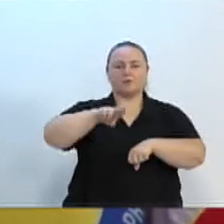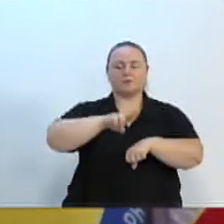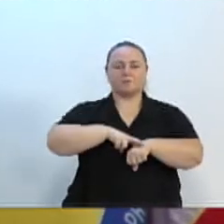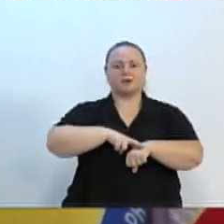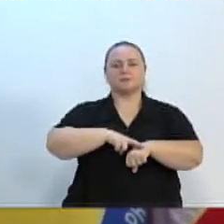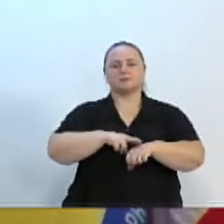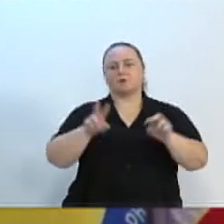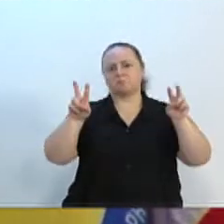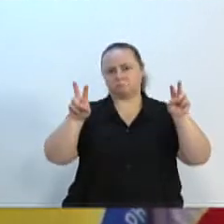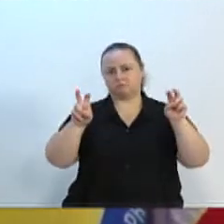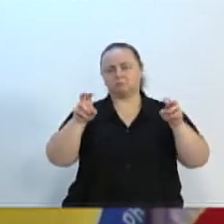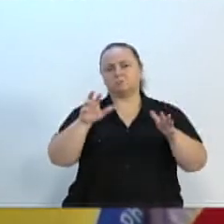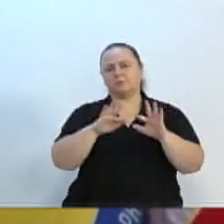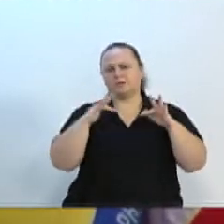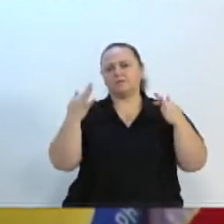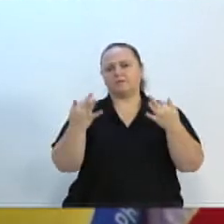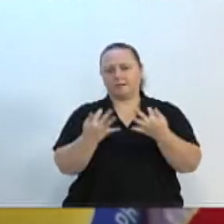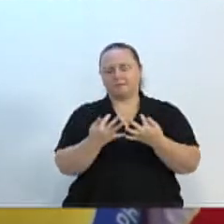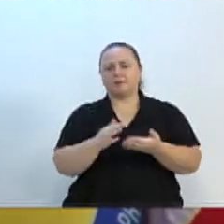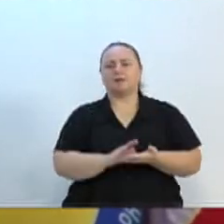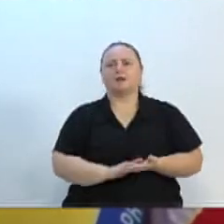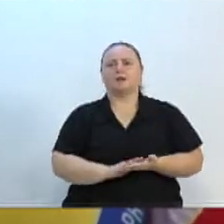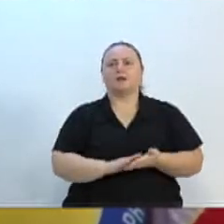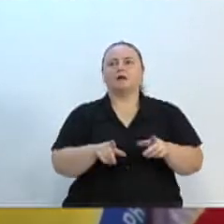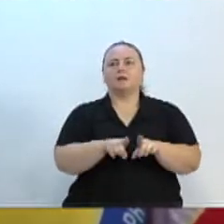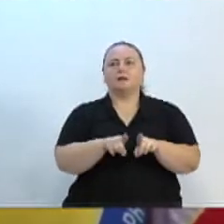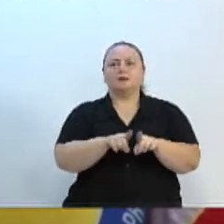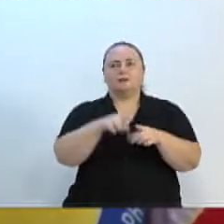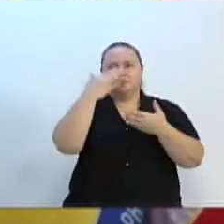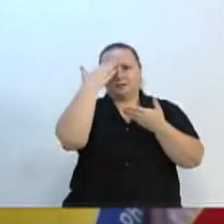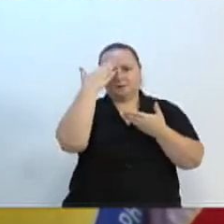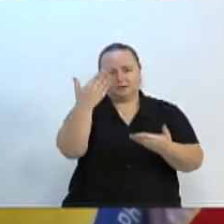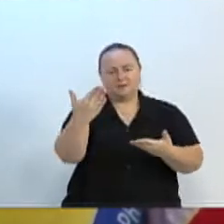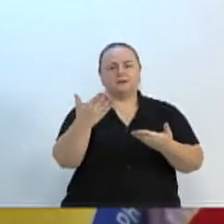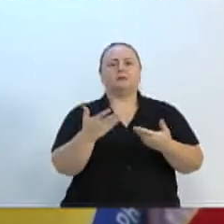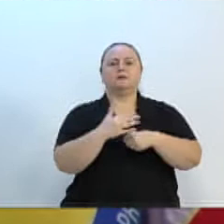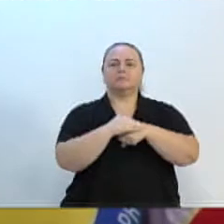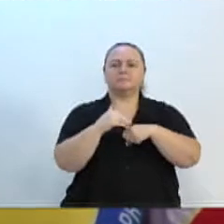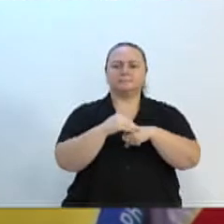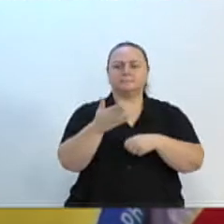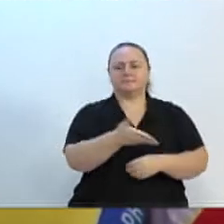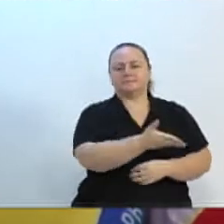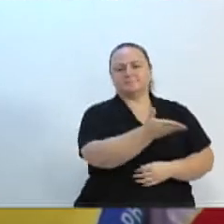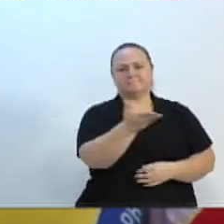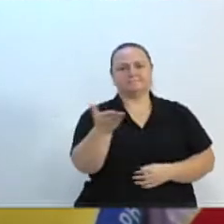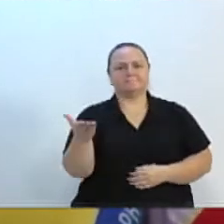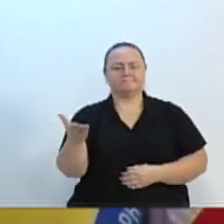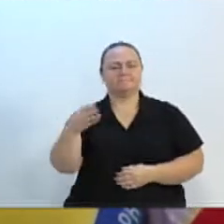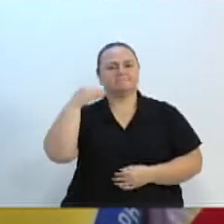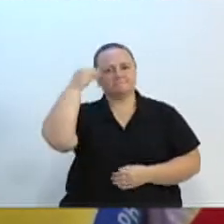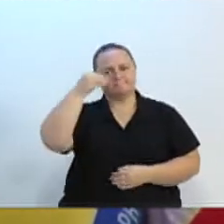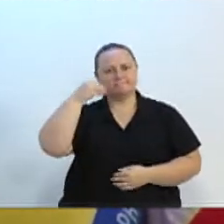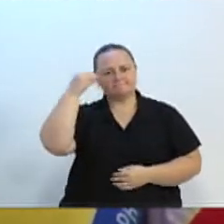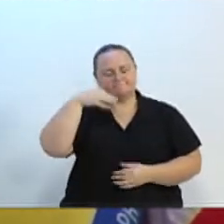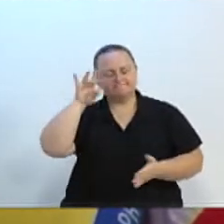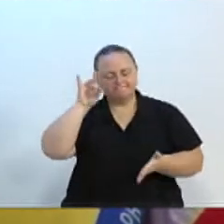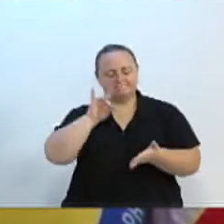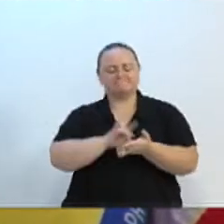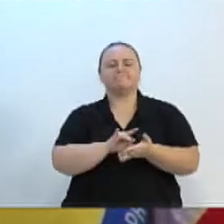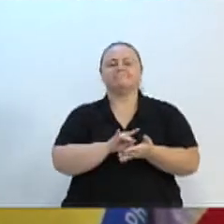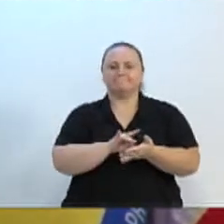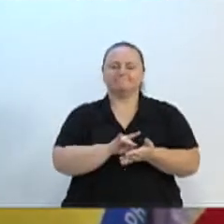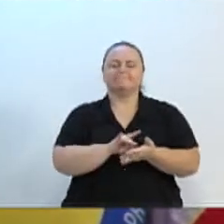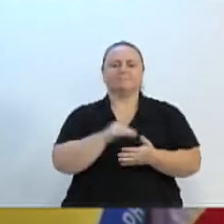relação à questão da família, agradecer também a oportunidade, o carinho que eu tive de muitas pessoas, numa experiência de fato, né? Acho que